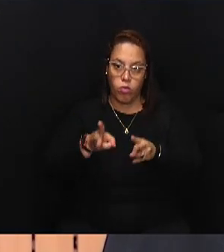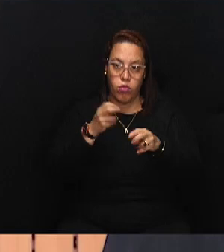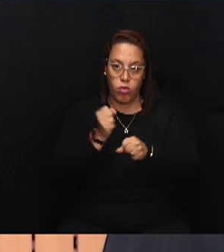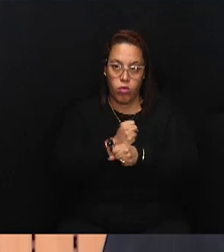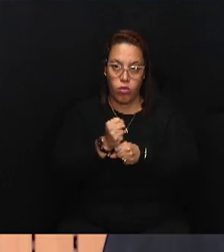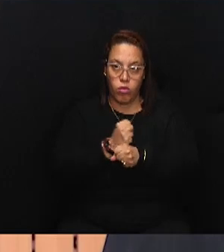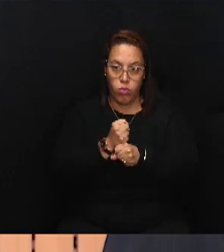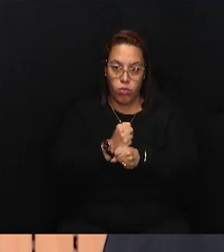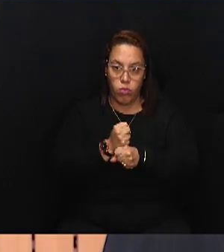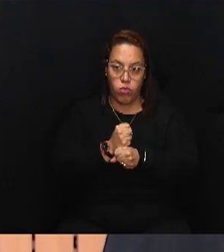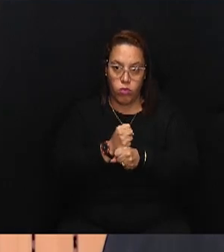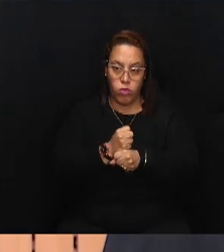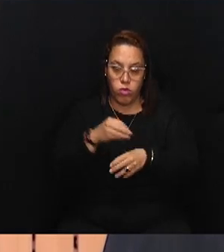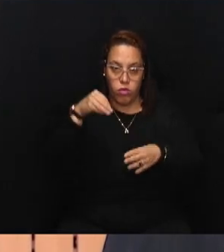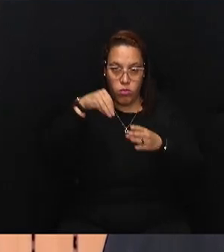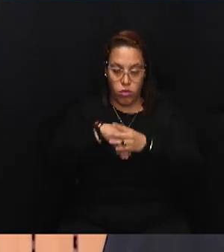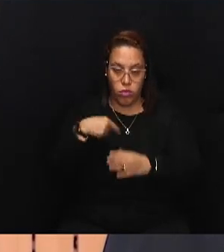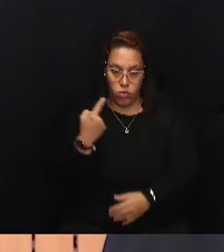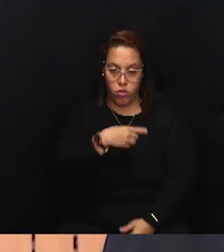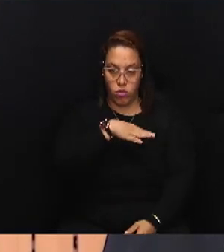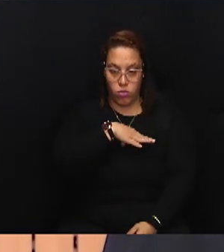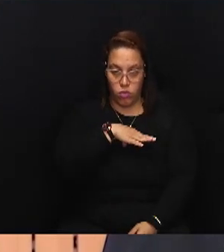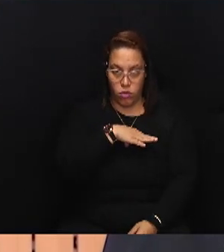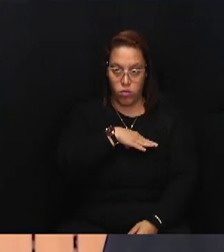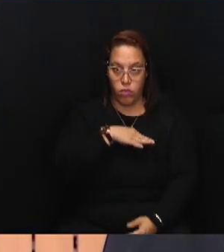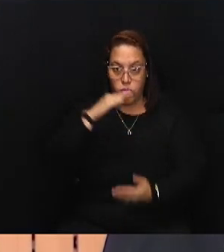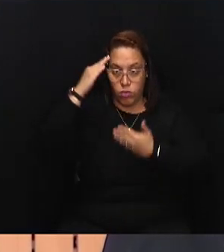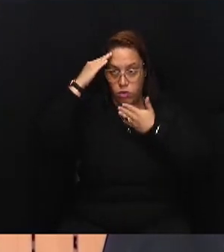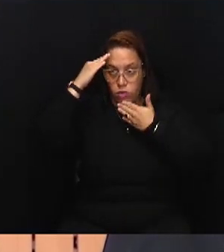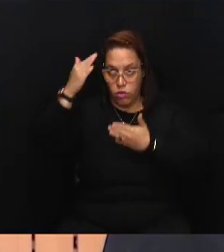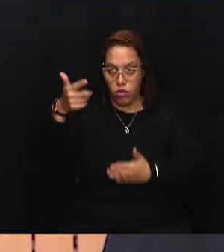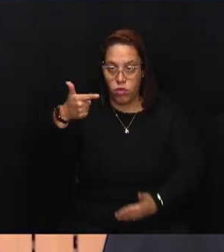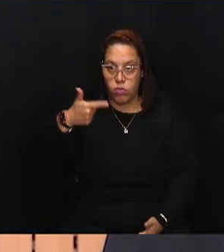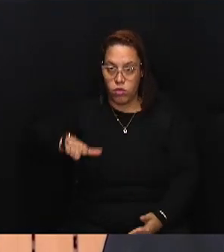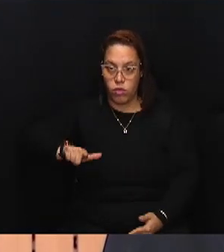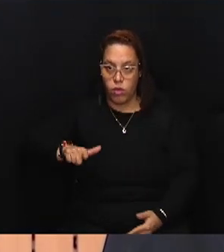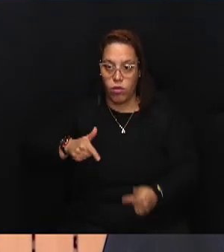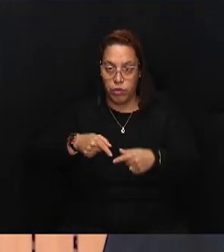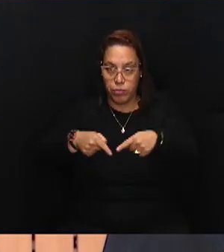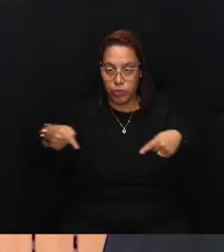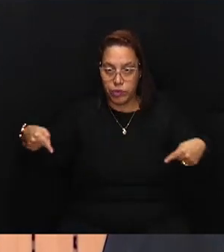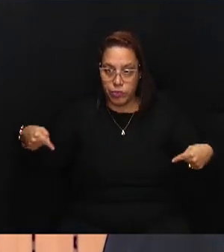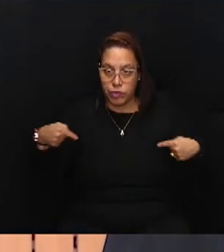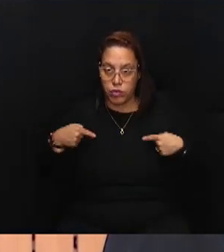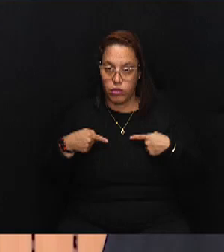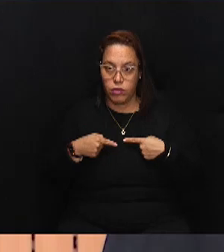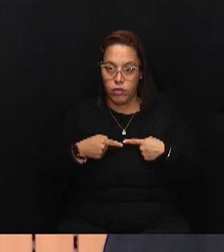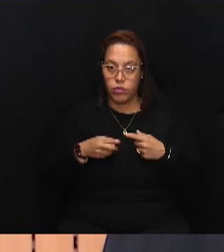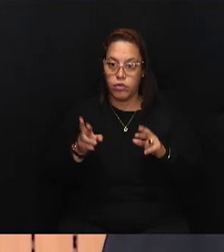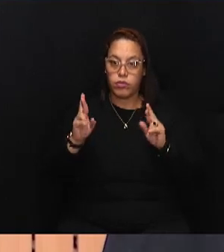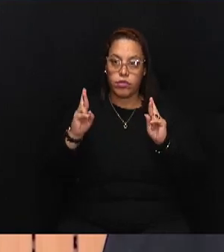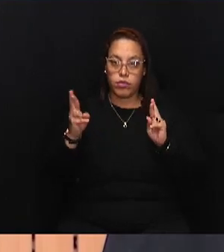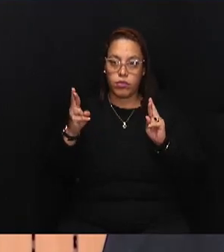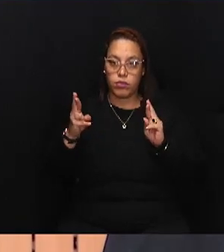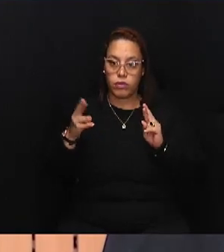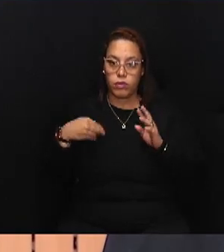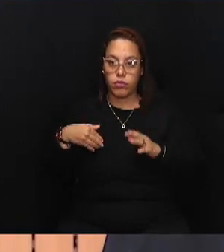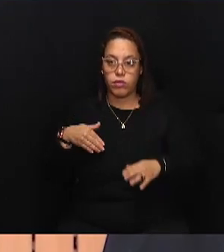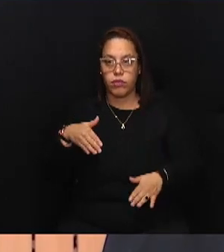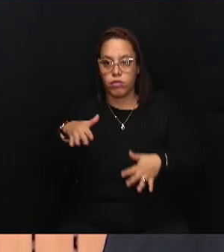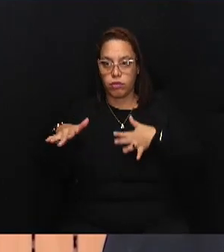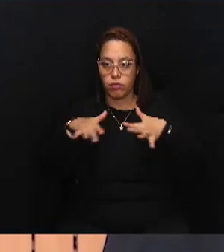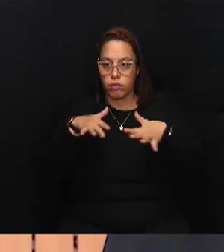construindo muitas coisas aqui dentro do nosso município. Então, agradeço novamente pelo espaço, espero ter mais